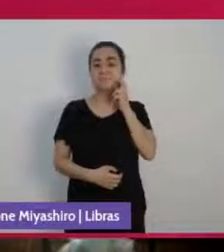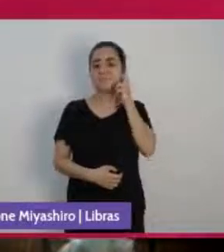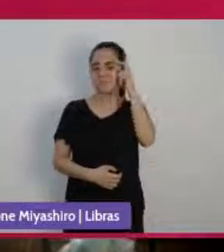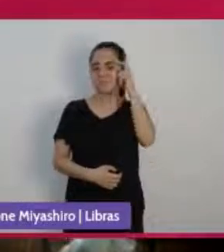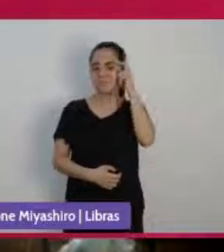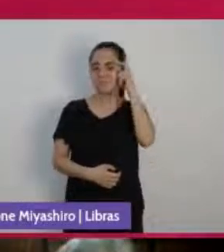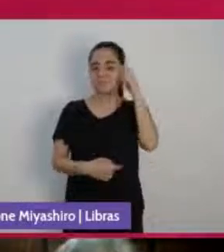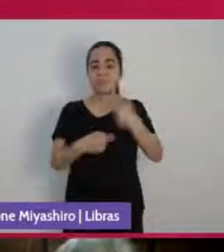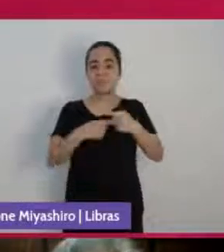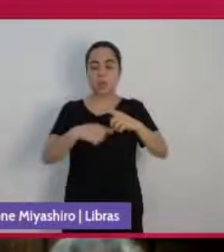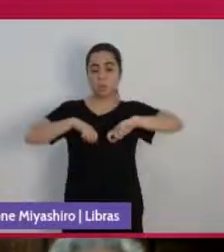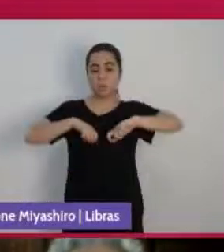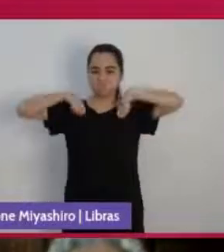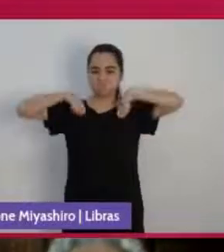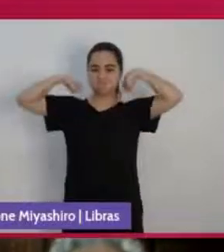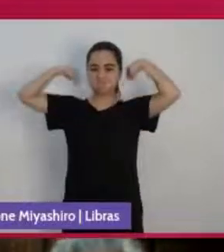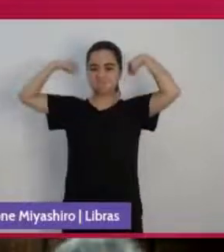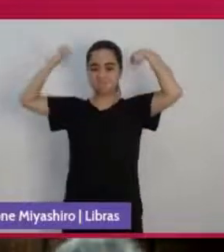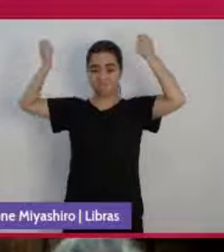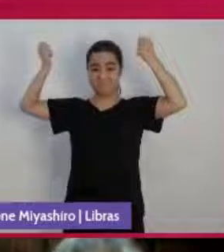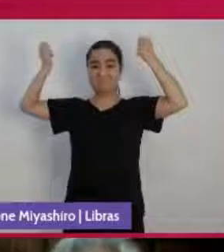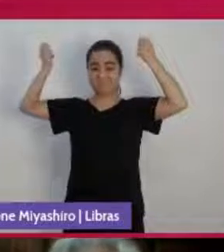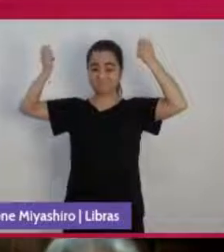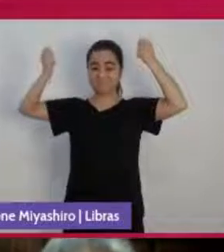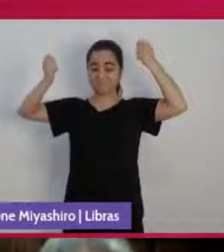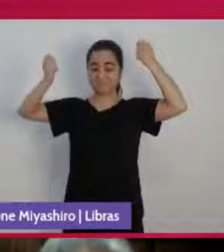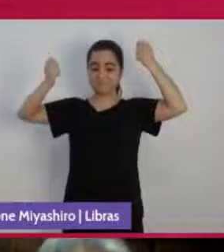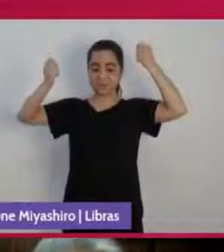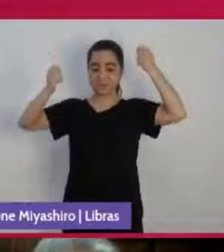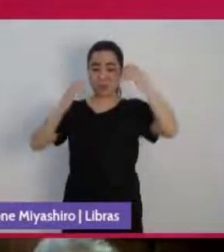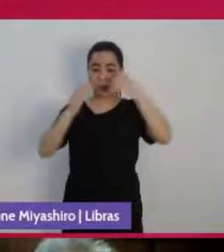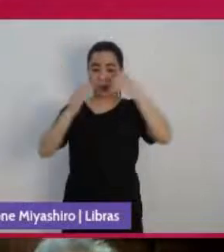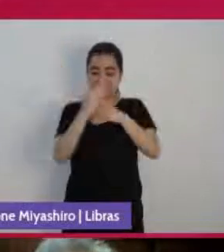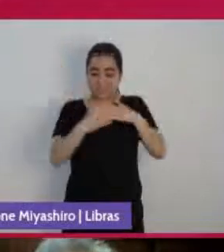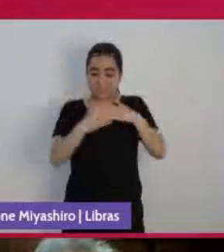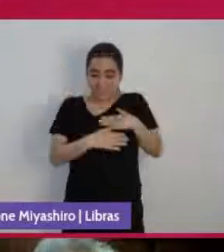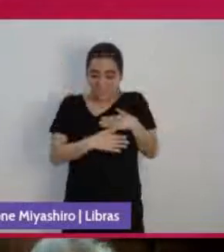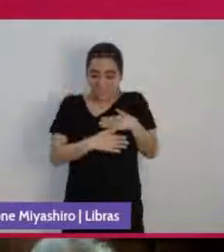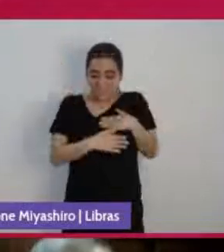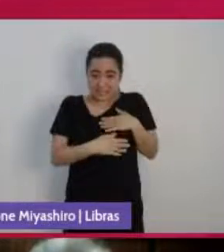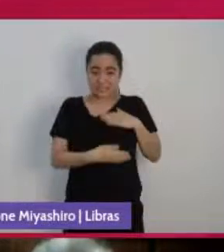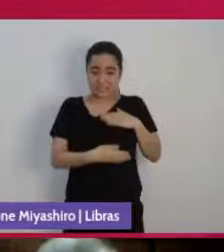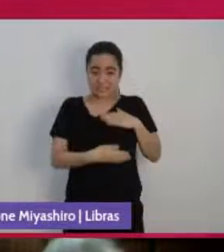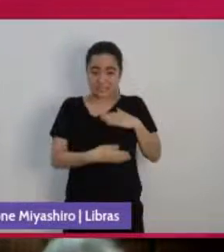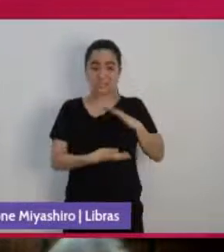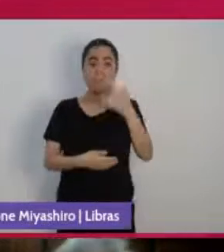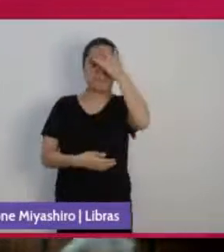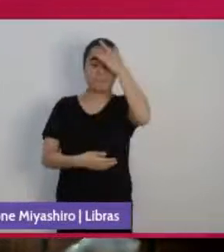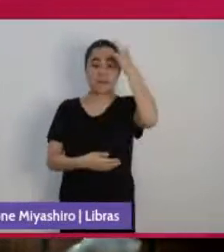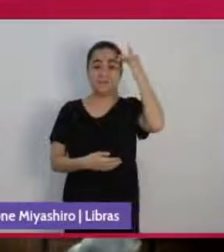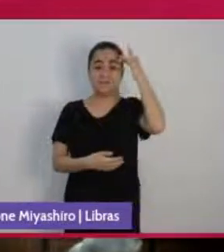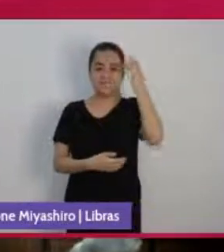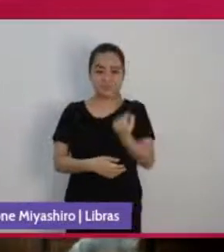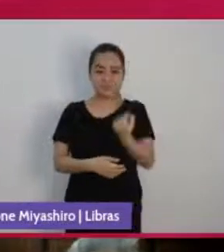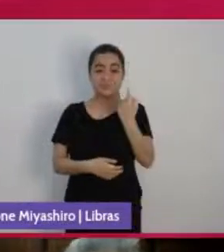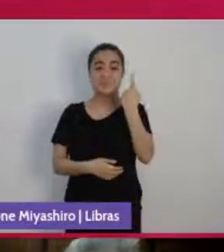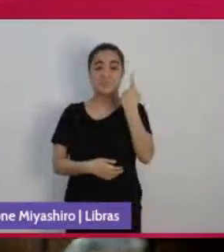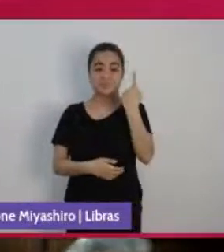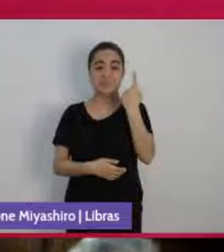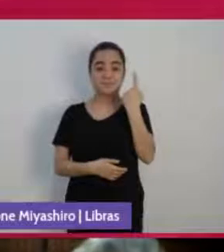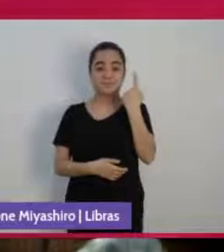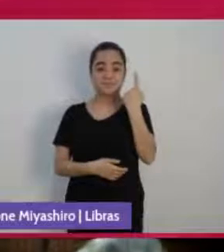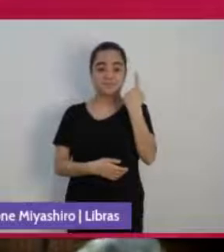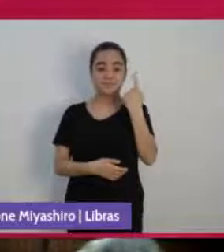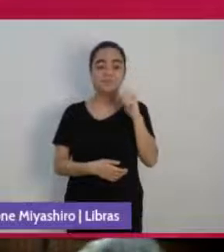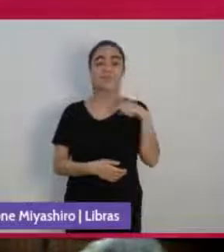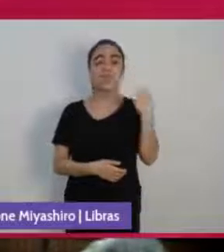vai expor uma parte íntima dela para uma pessoa estranha. A gente